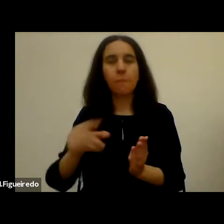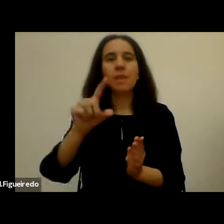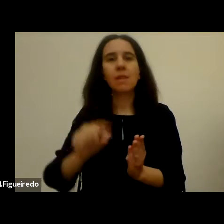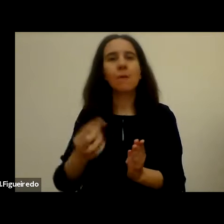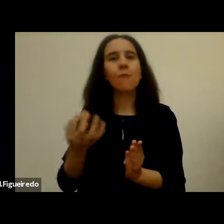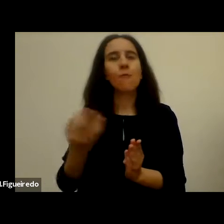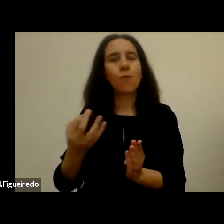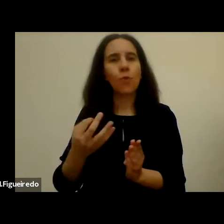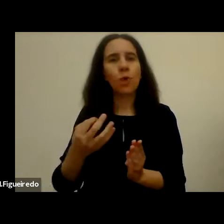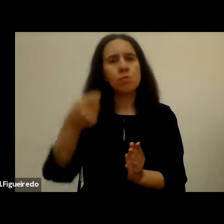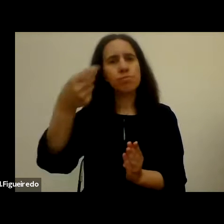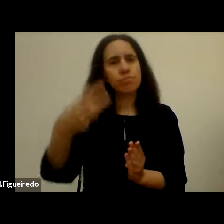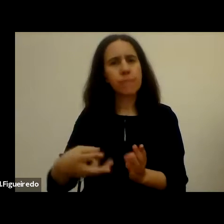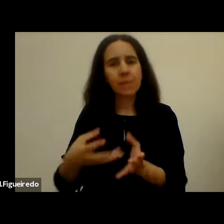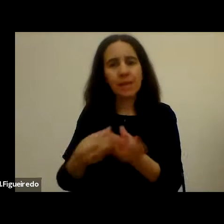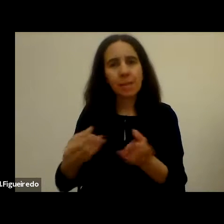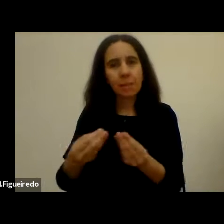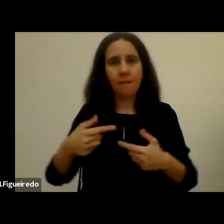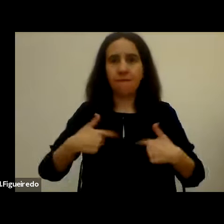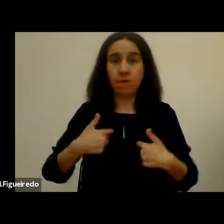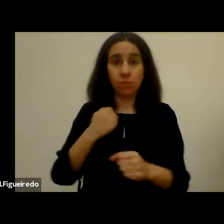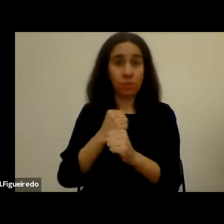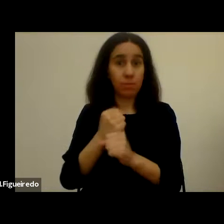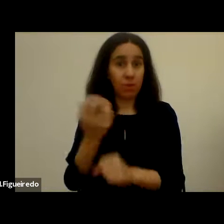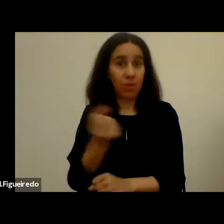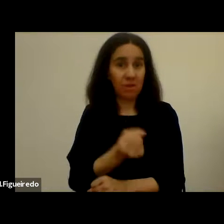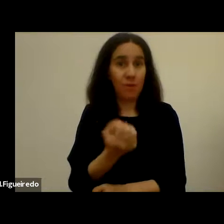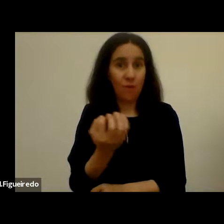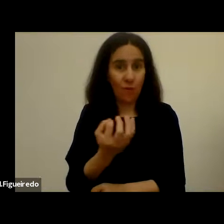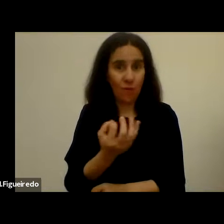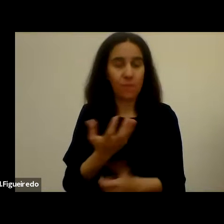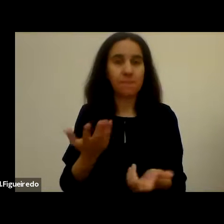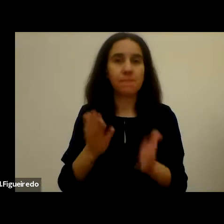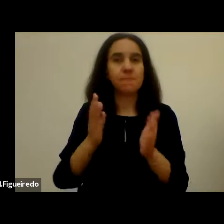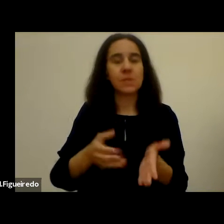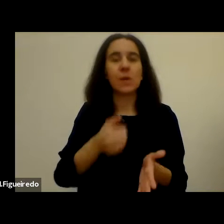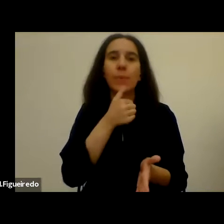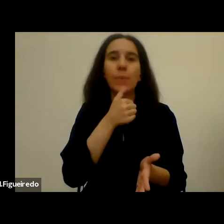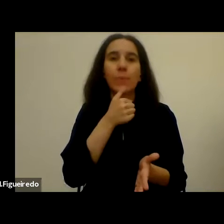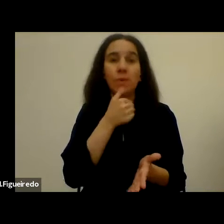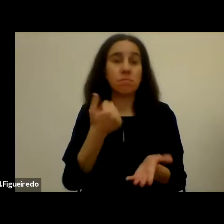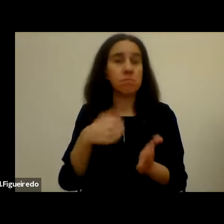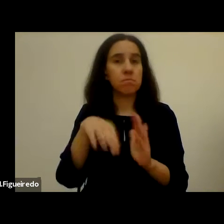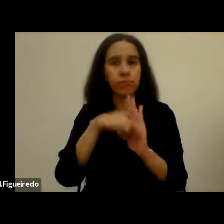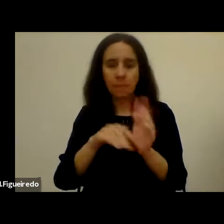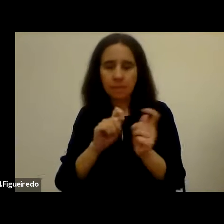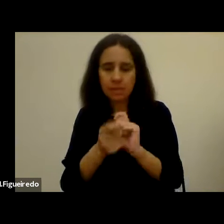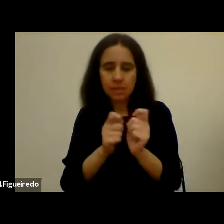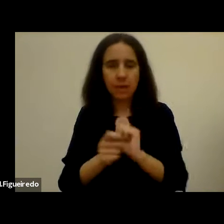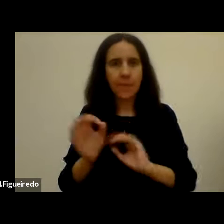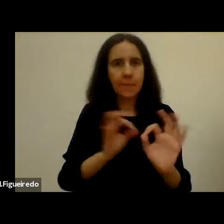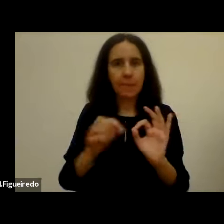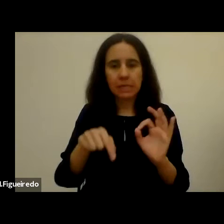conjunto de equipamentos dos próprios trabalhadores. Foi necessário fazer um conjunto de programação, de preparação